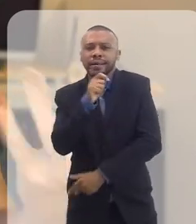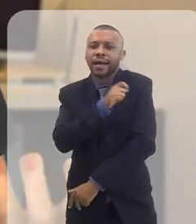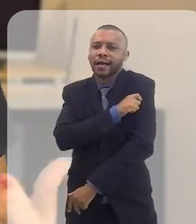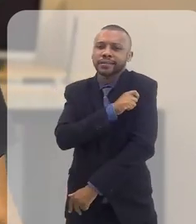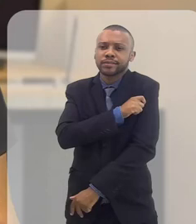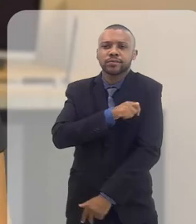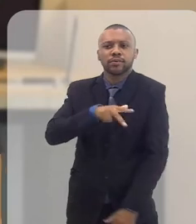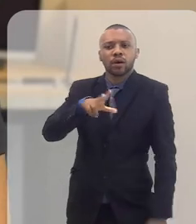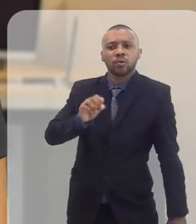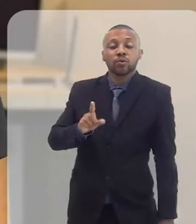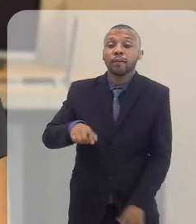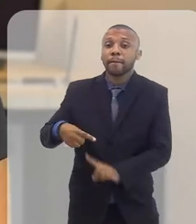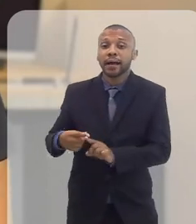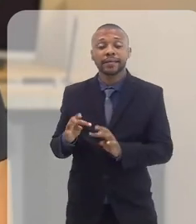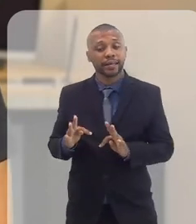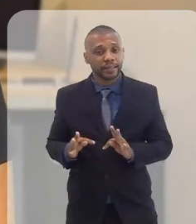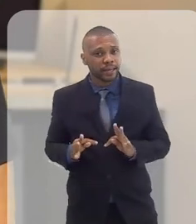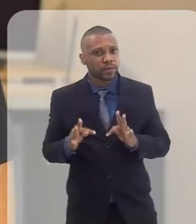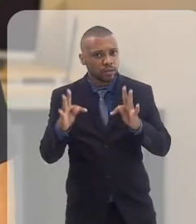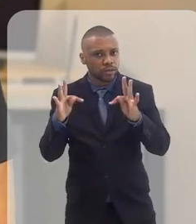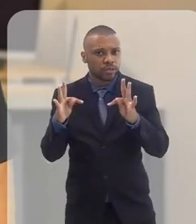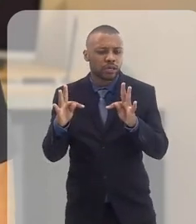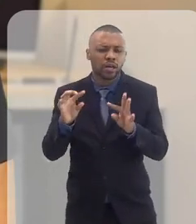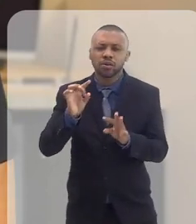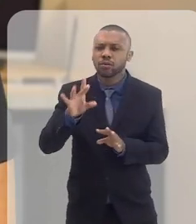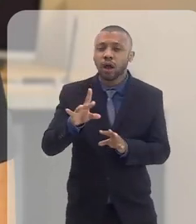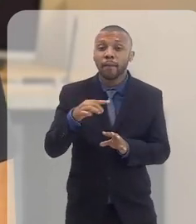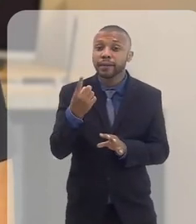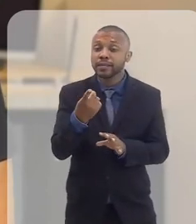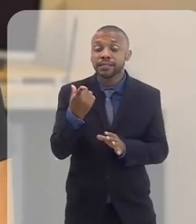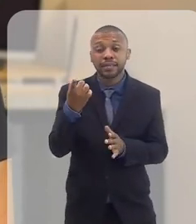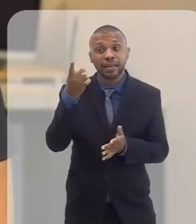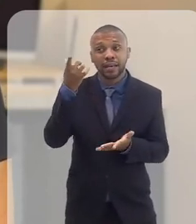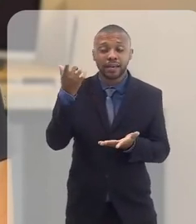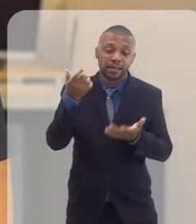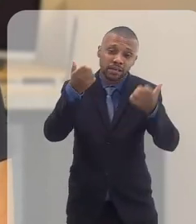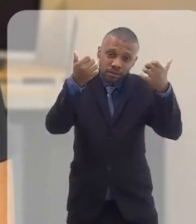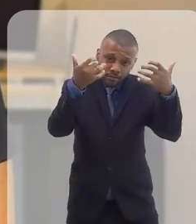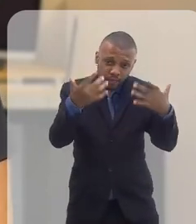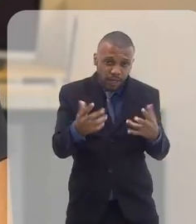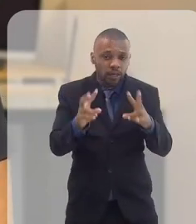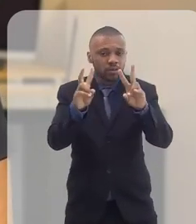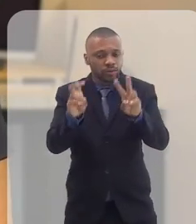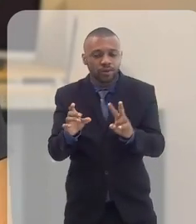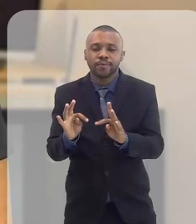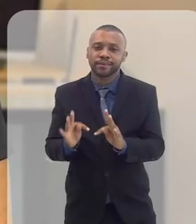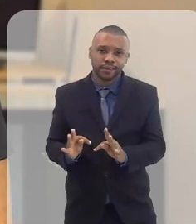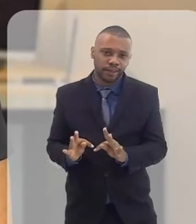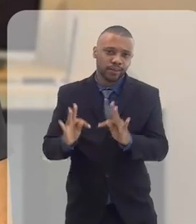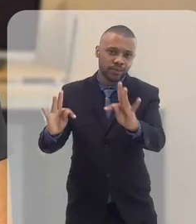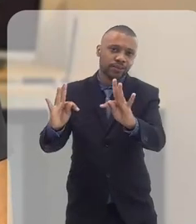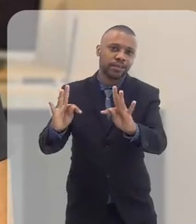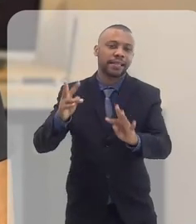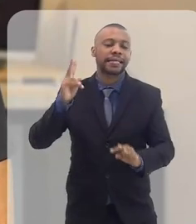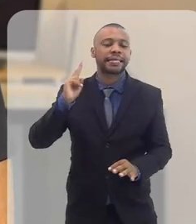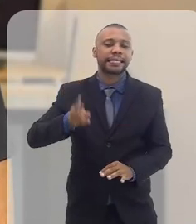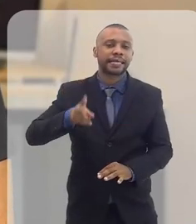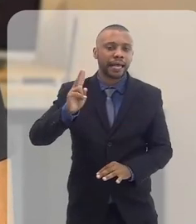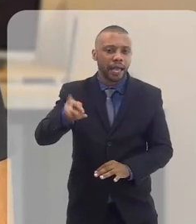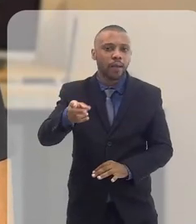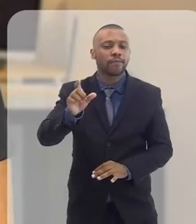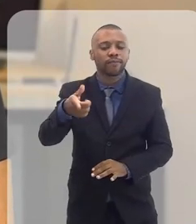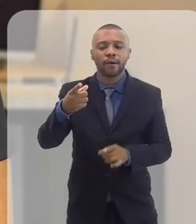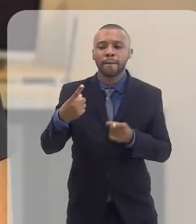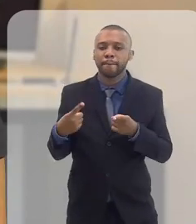a curiosidade do estudante e a tecnologia, né? Só para a gente não deixar de falar da tecnologia,